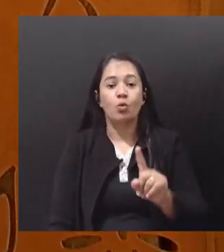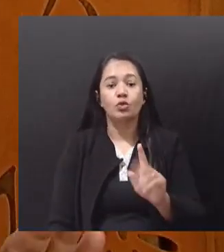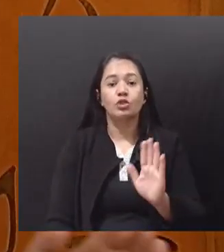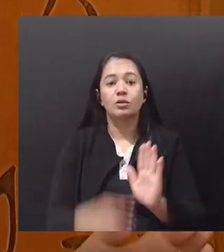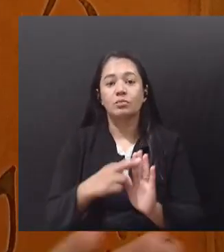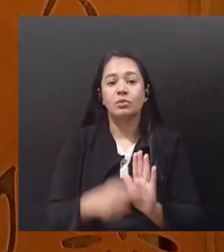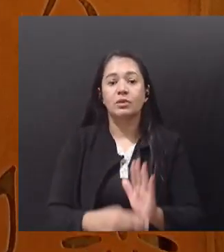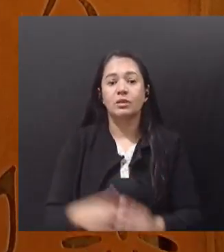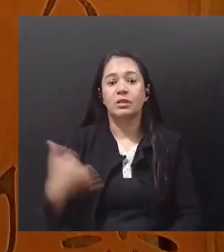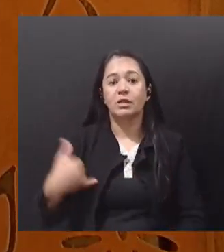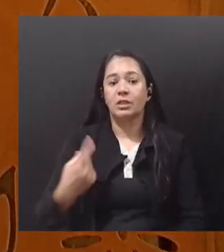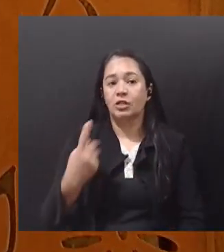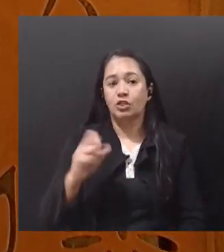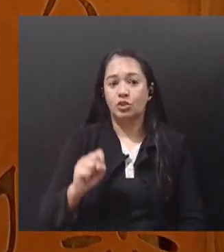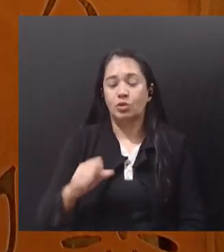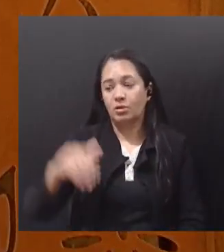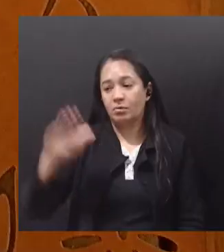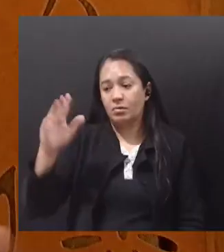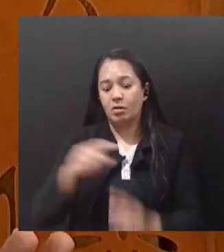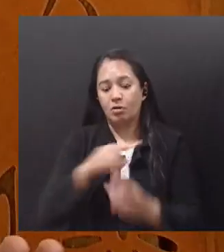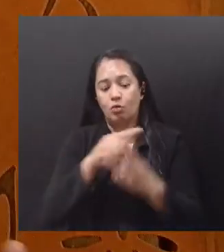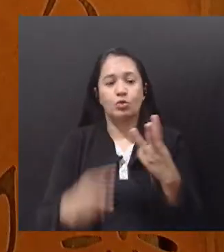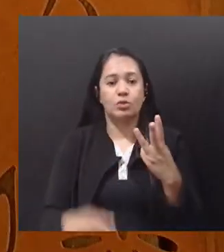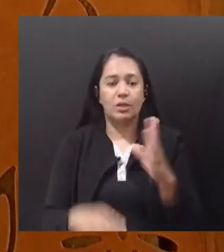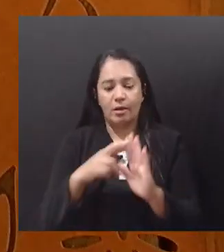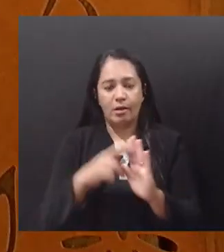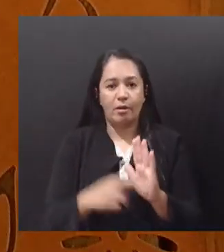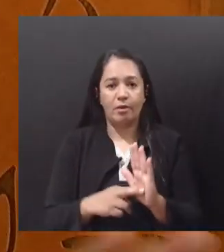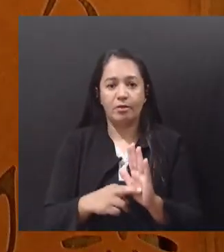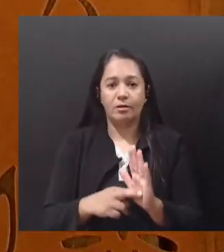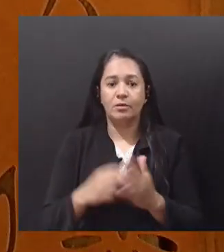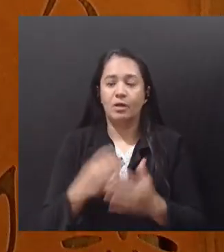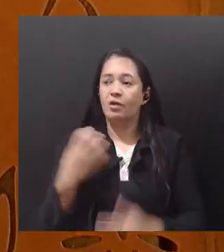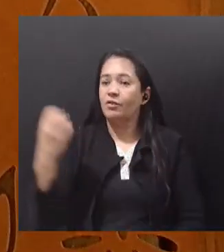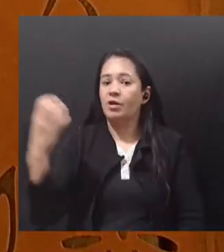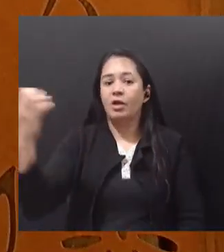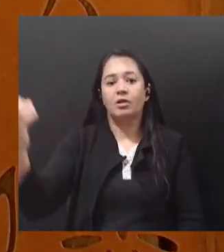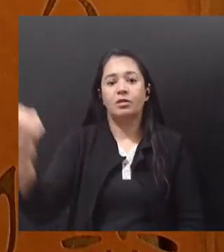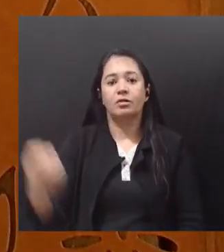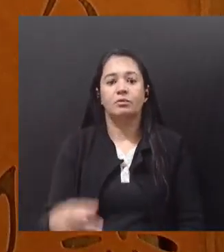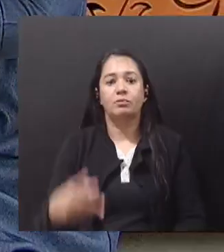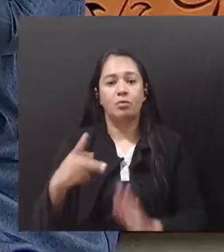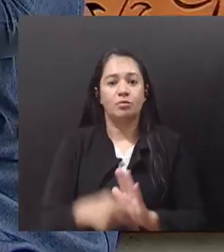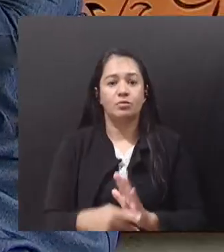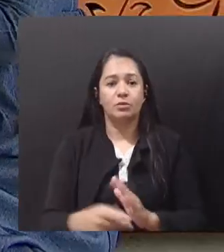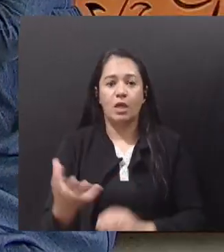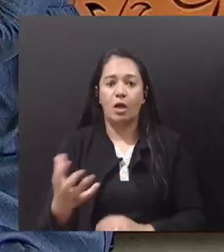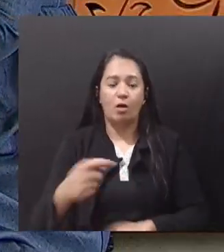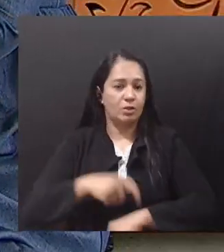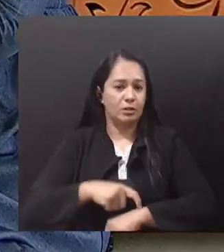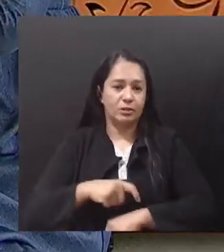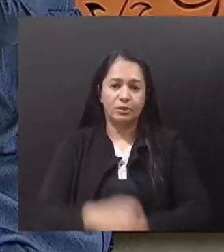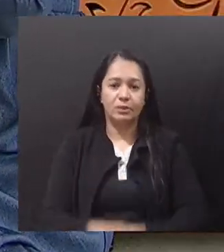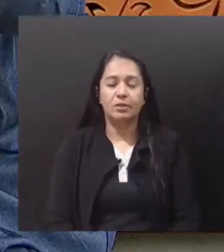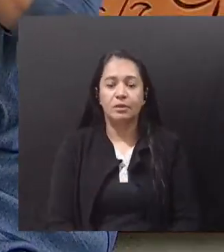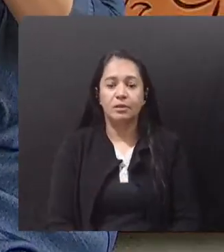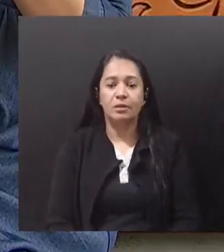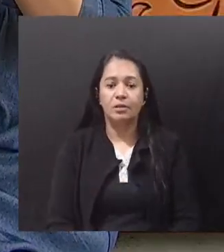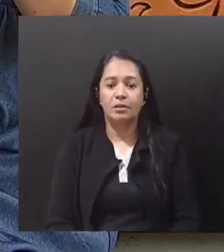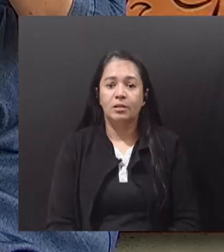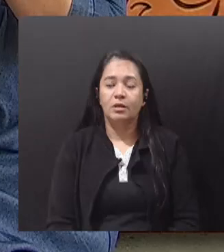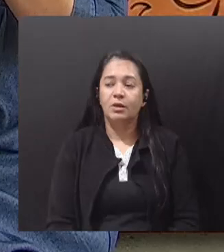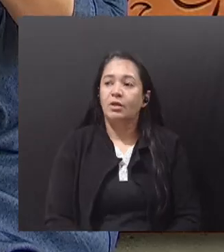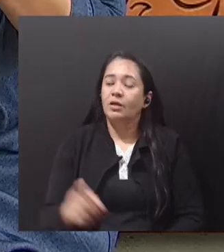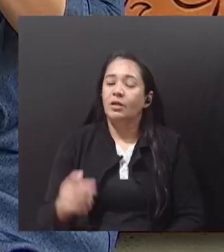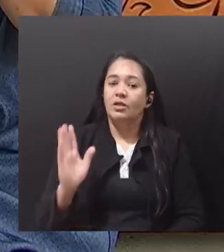18 anos. Com esses 3 pré-requisitos, embarca, vai para o projeto a hora que quiser. Inclusive, você vivenciou